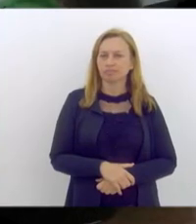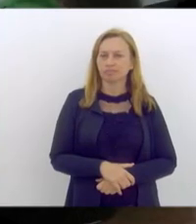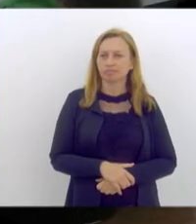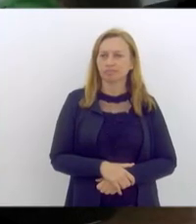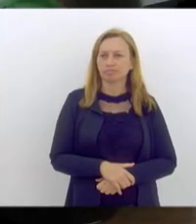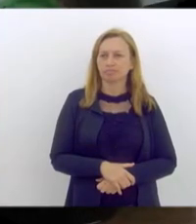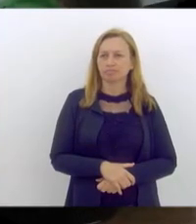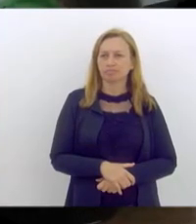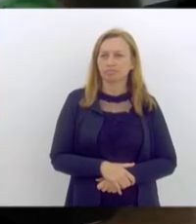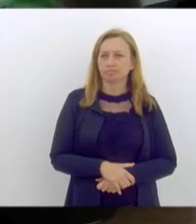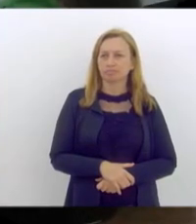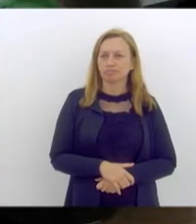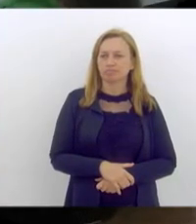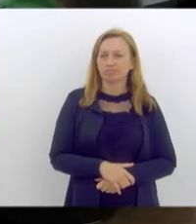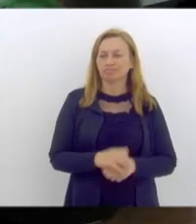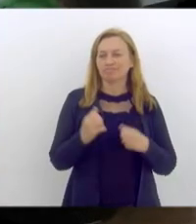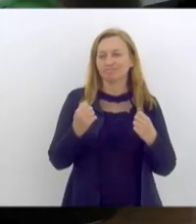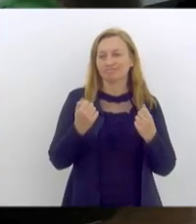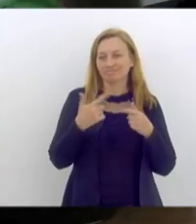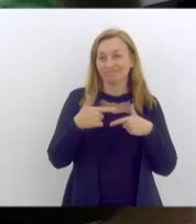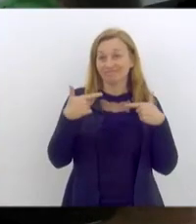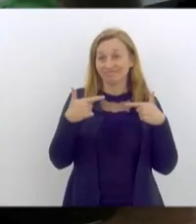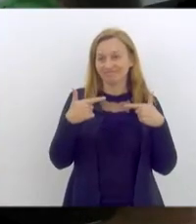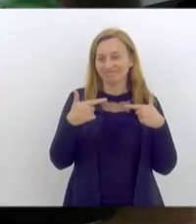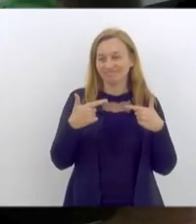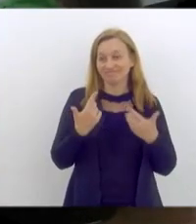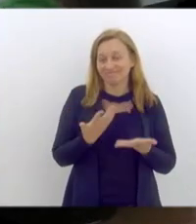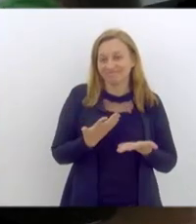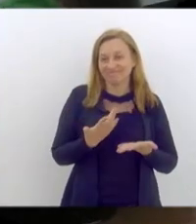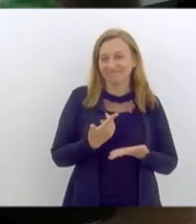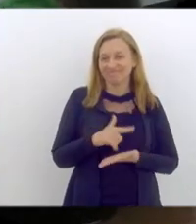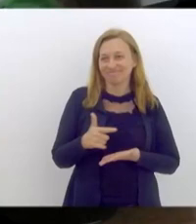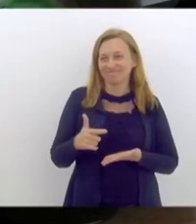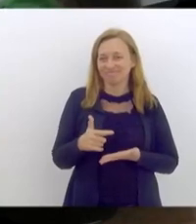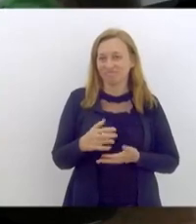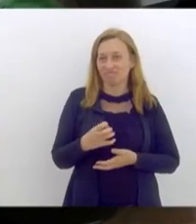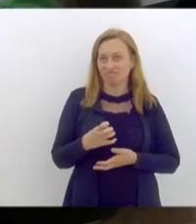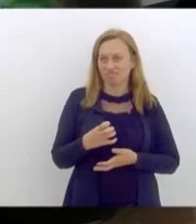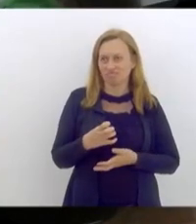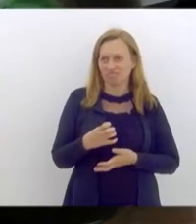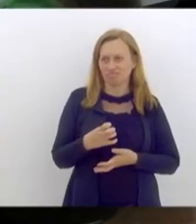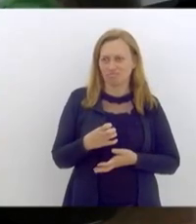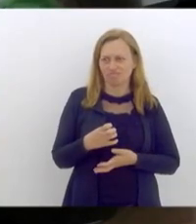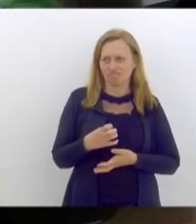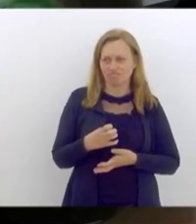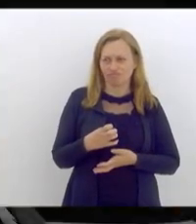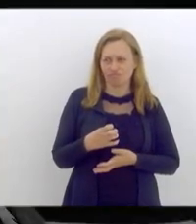Dra Priscila como sou eu também não tem Senão ela Ranger os dentes